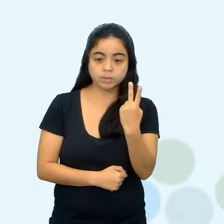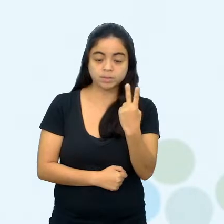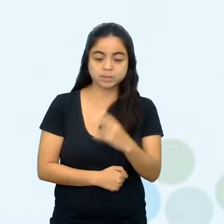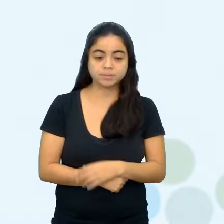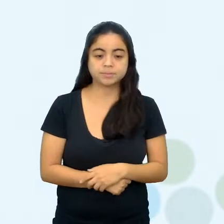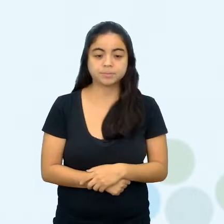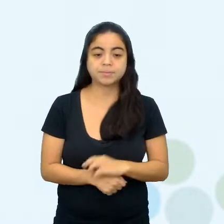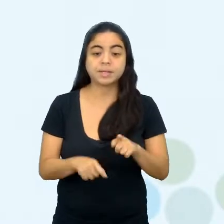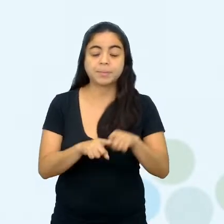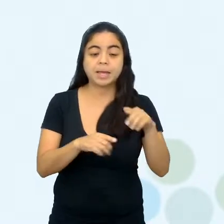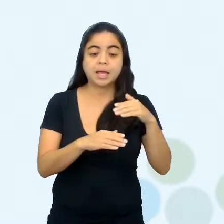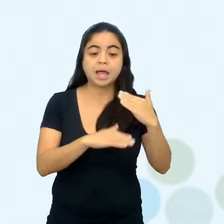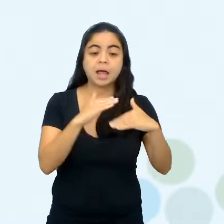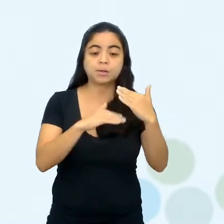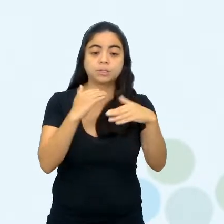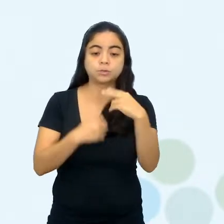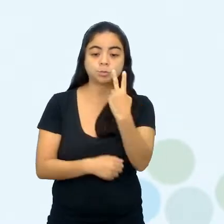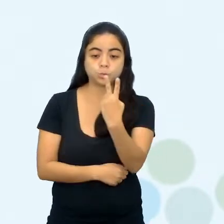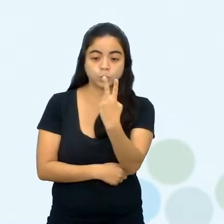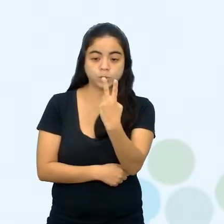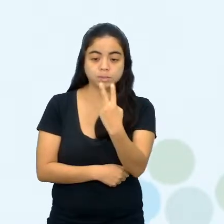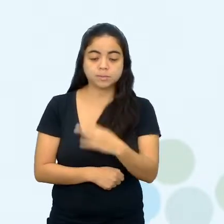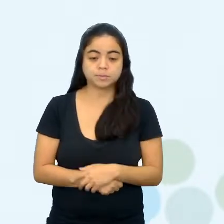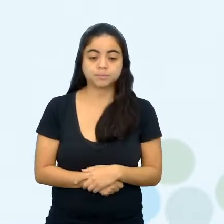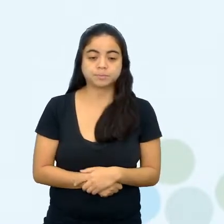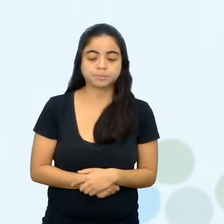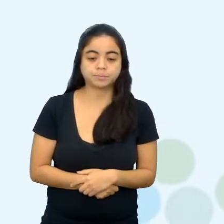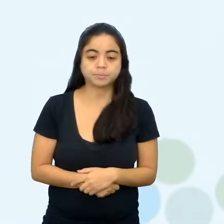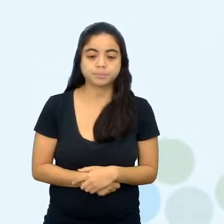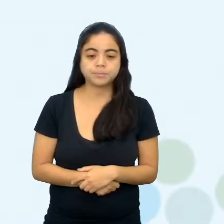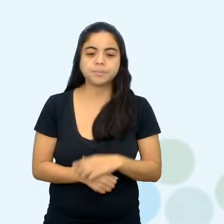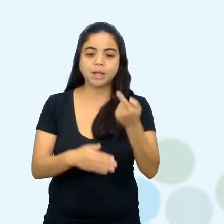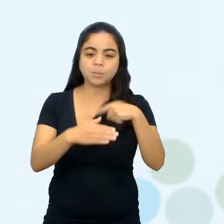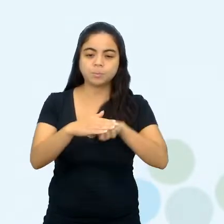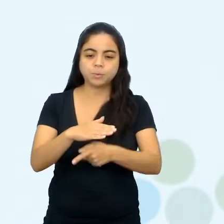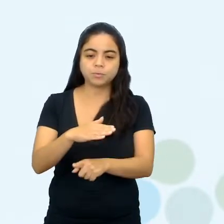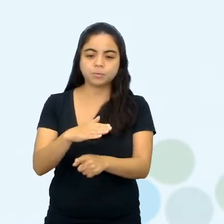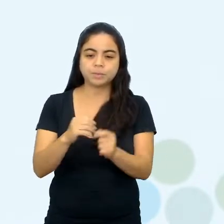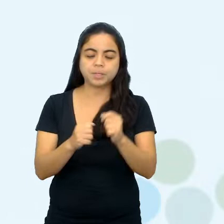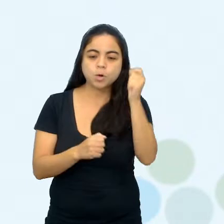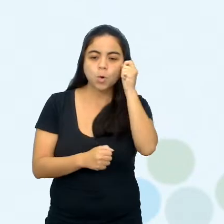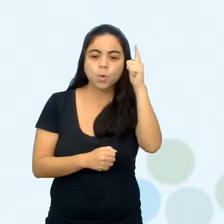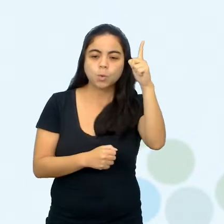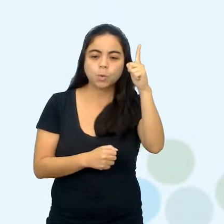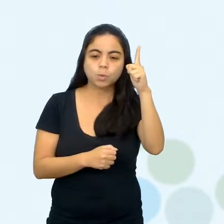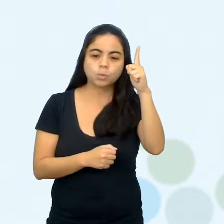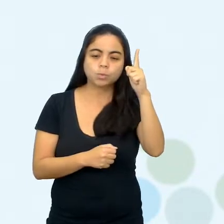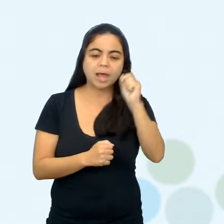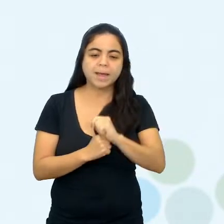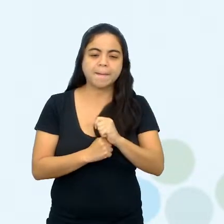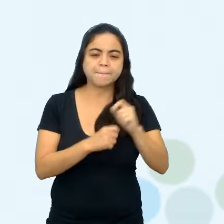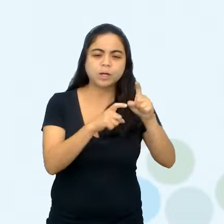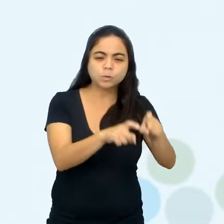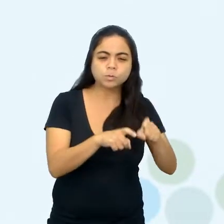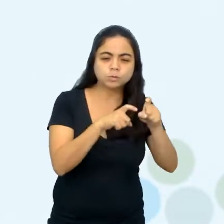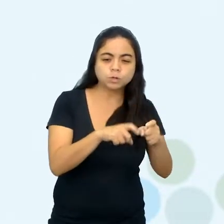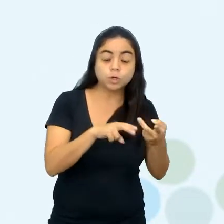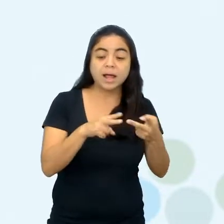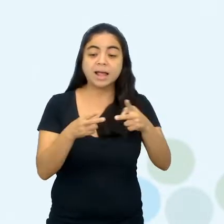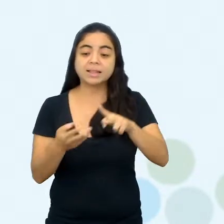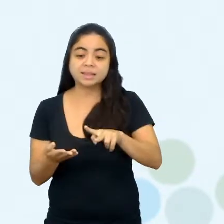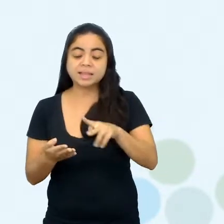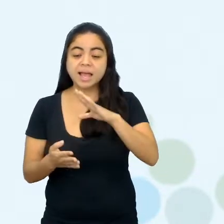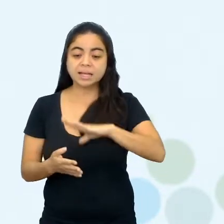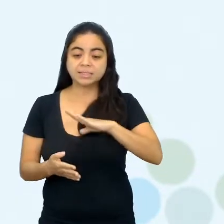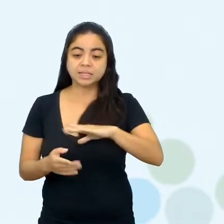também a aula de desenvolvimento 2. Esse é o nosso aprofundamento, a cultura do solo do campo à cidade. A unidade curricular é